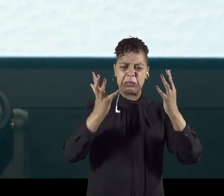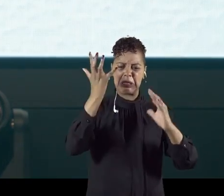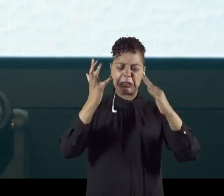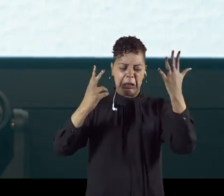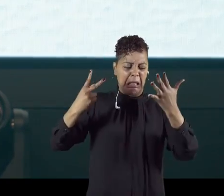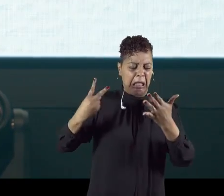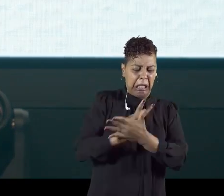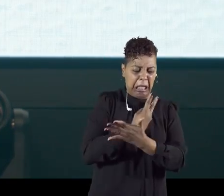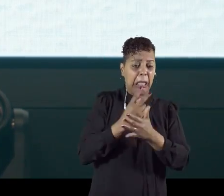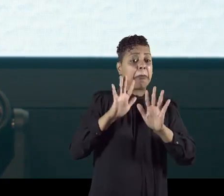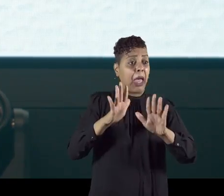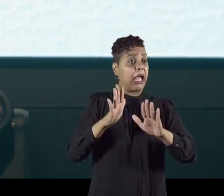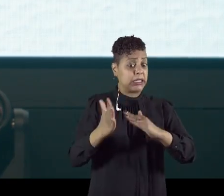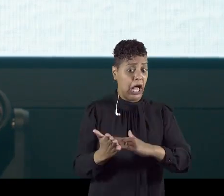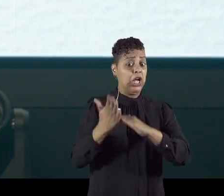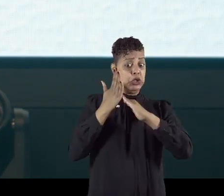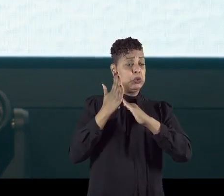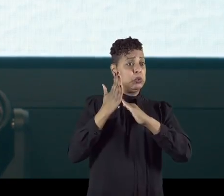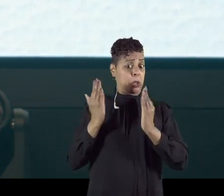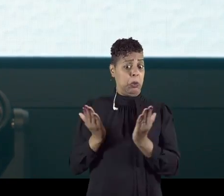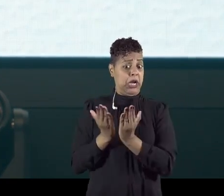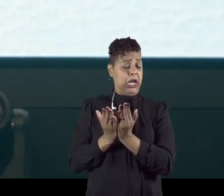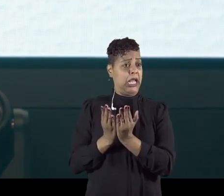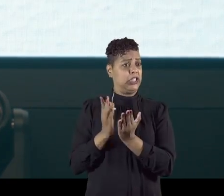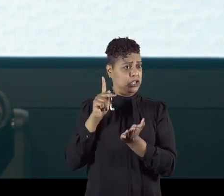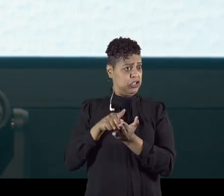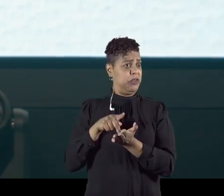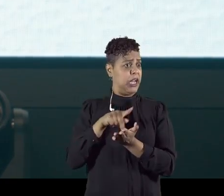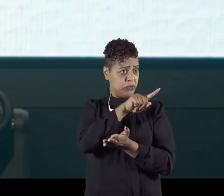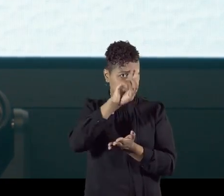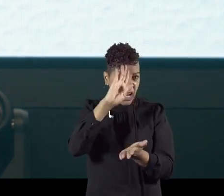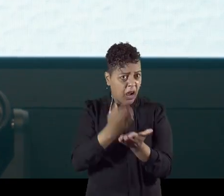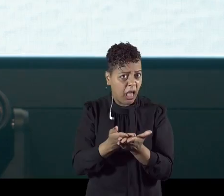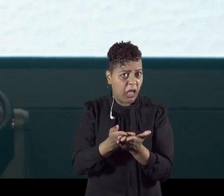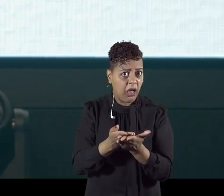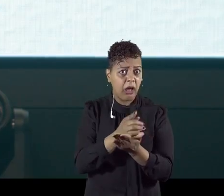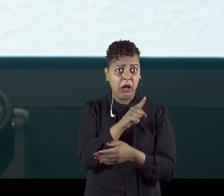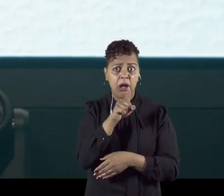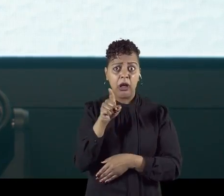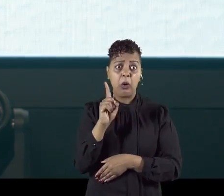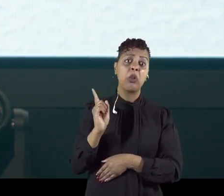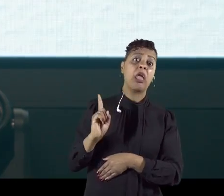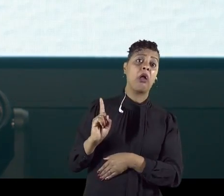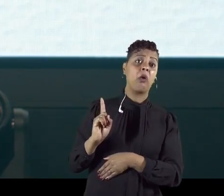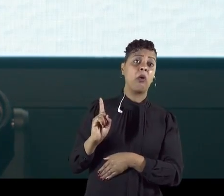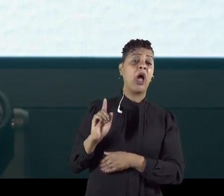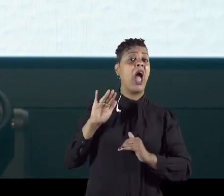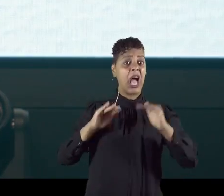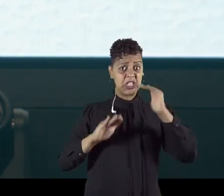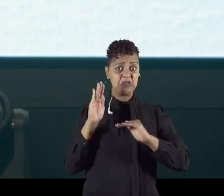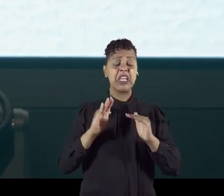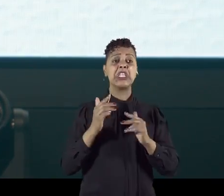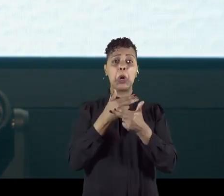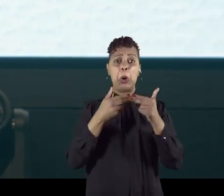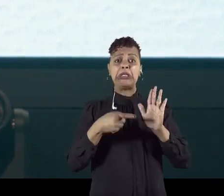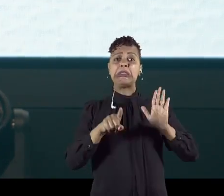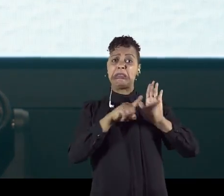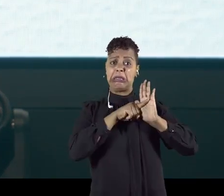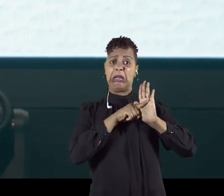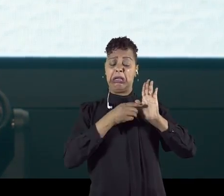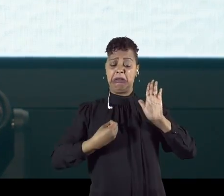trabalho a favor dele Se você crê nisso ou não até o pior pode redundar em algum